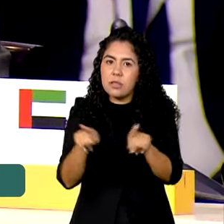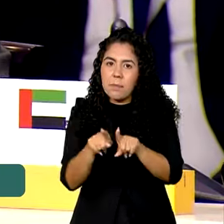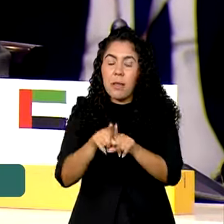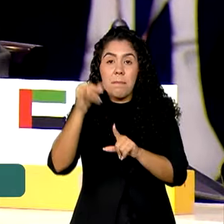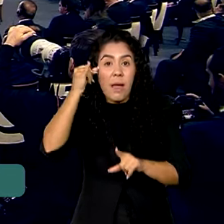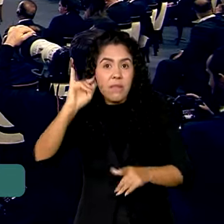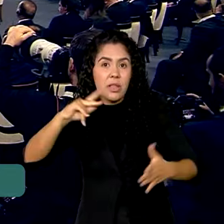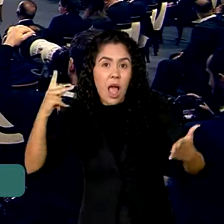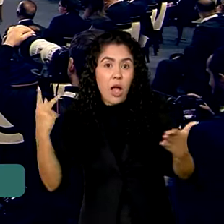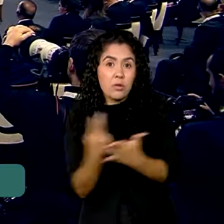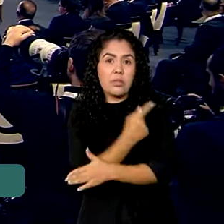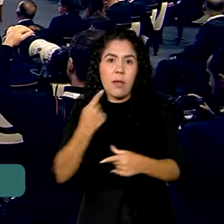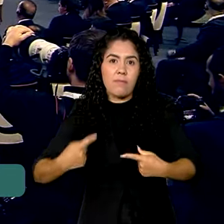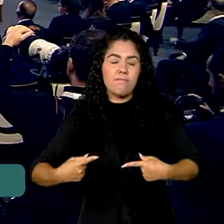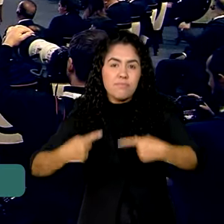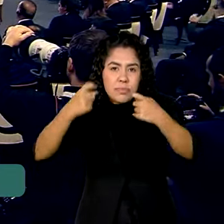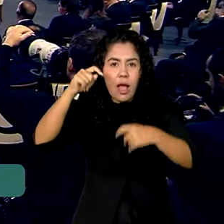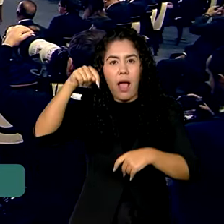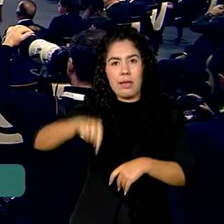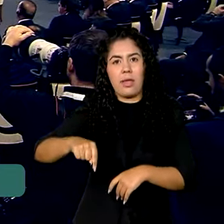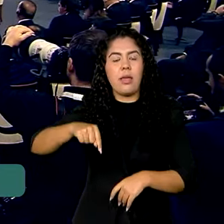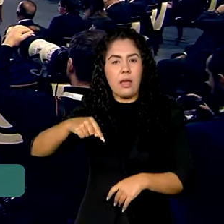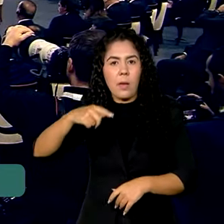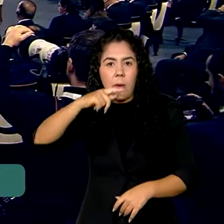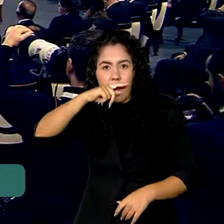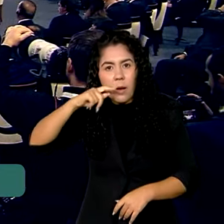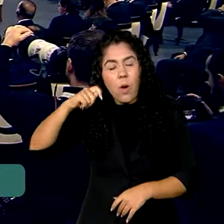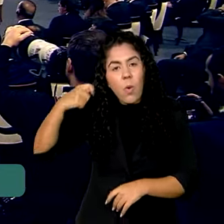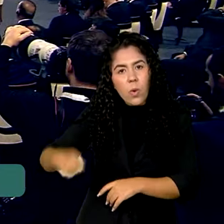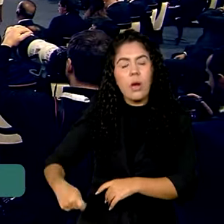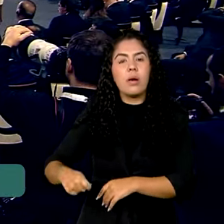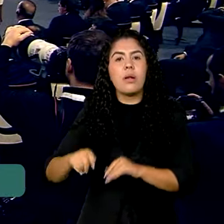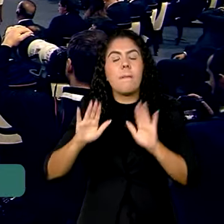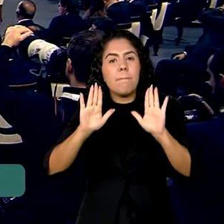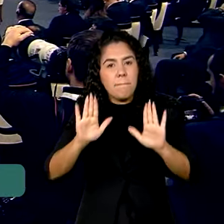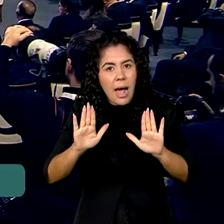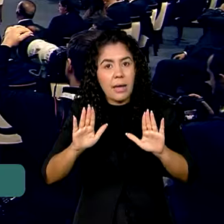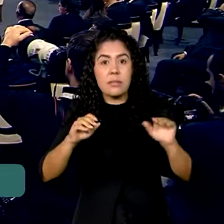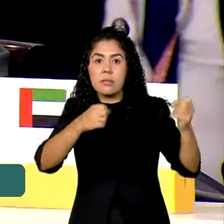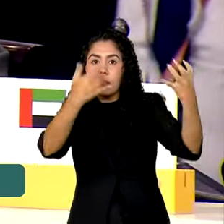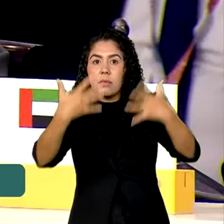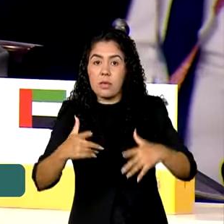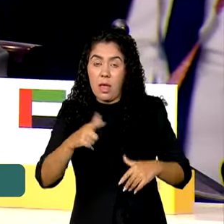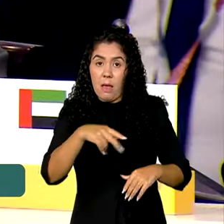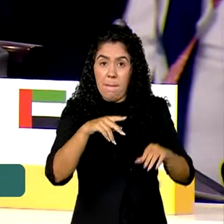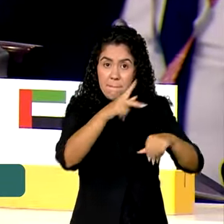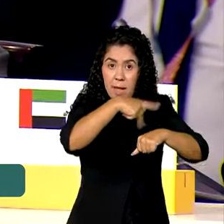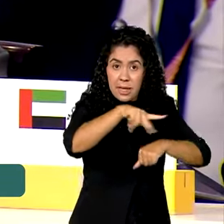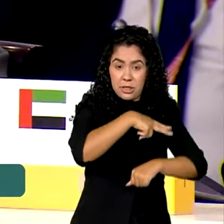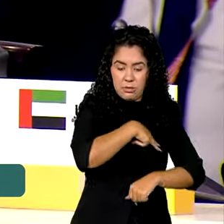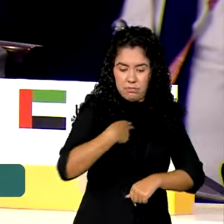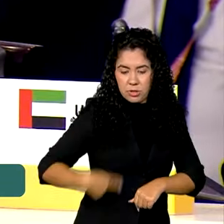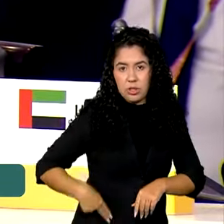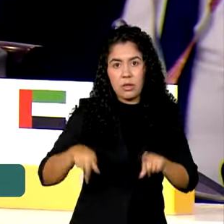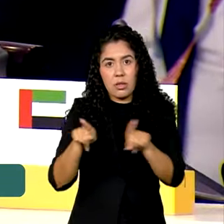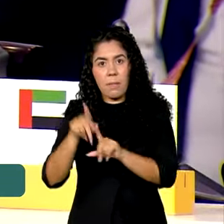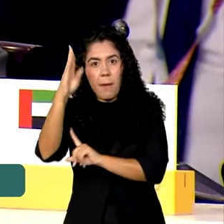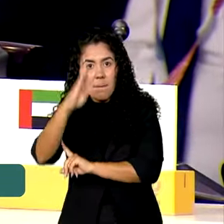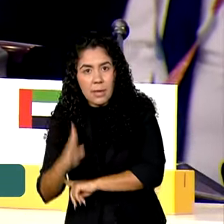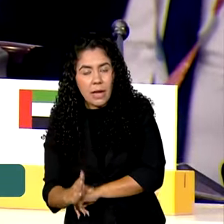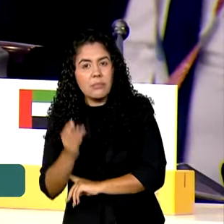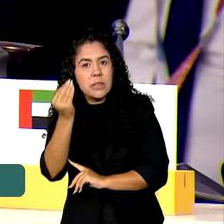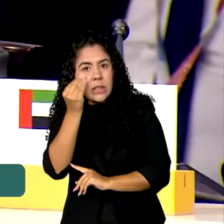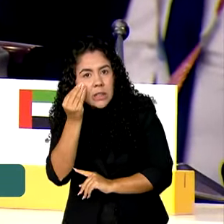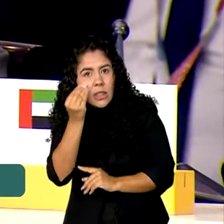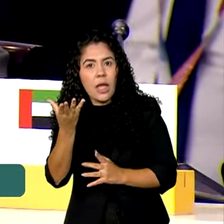Ucrânia Essa é a mensagem que o entendimento China e Brasil busca promover junto com mais 11